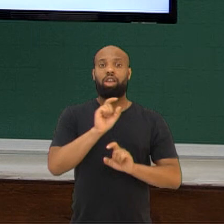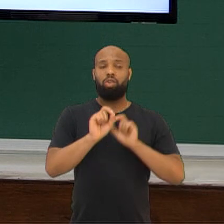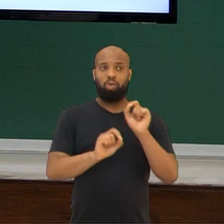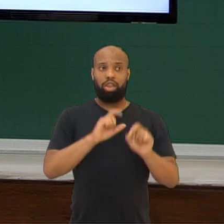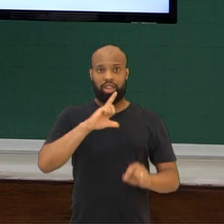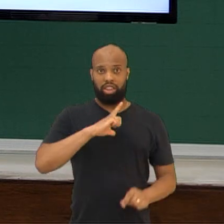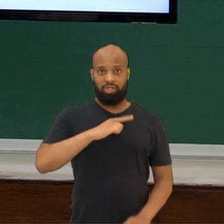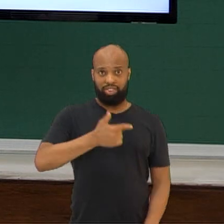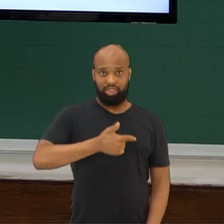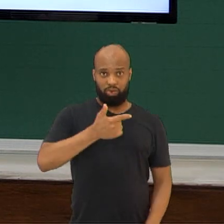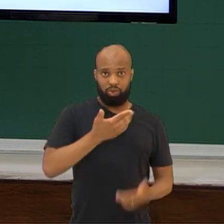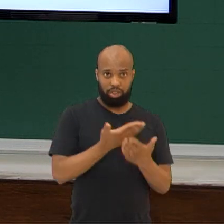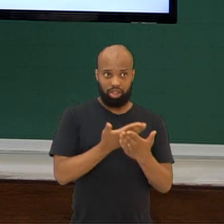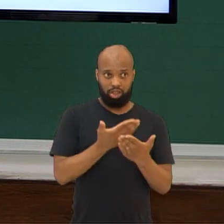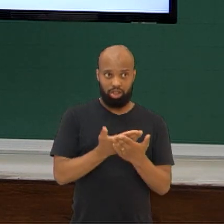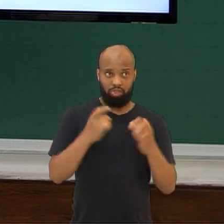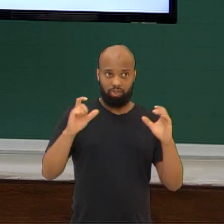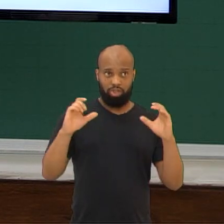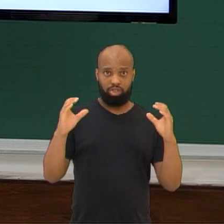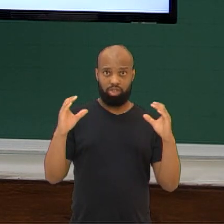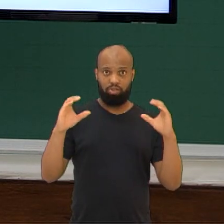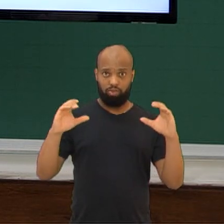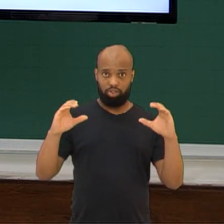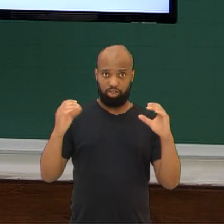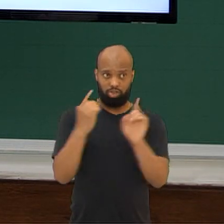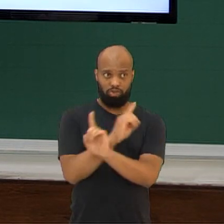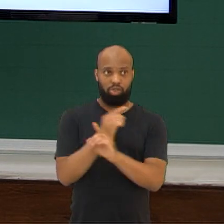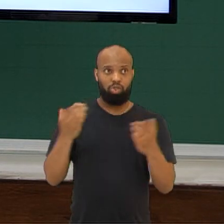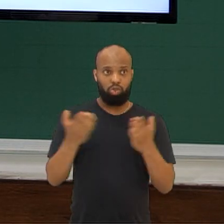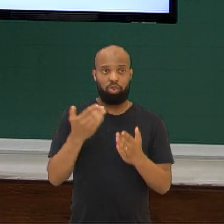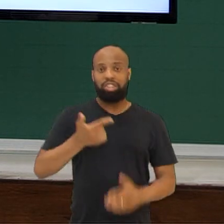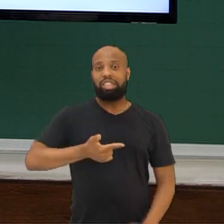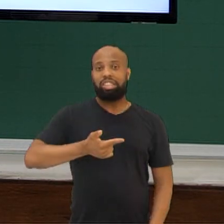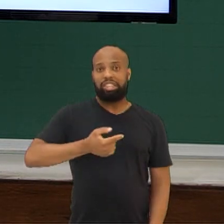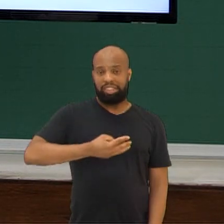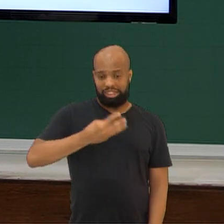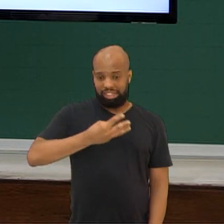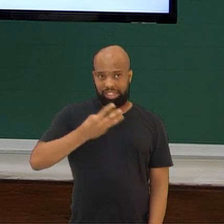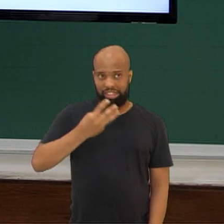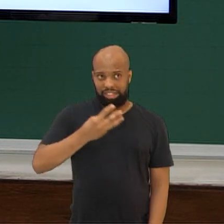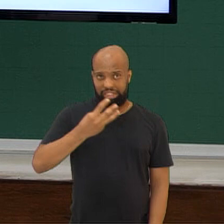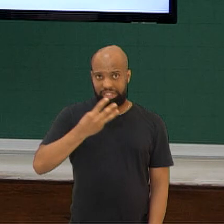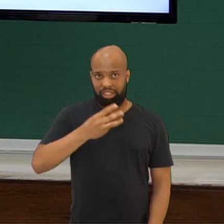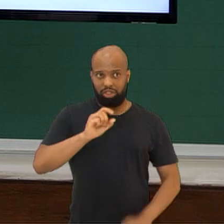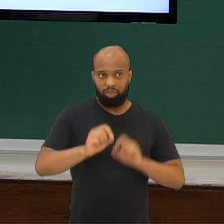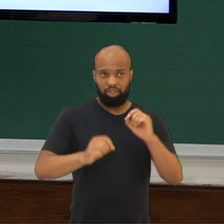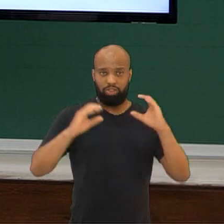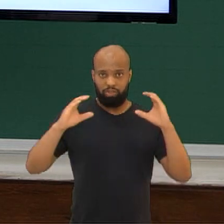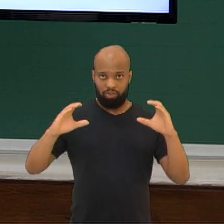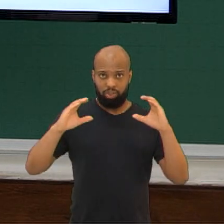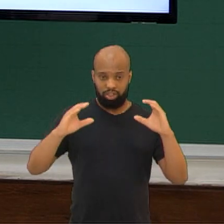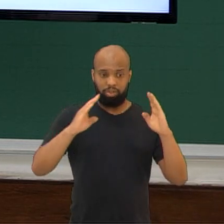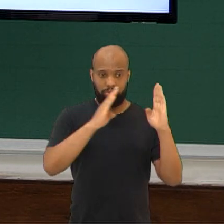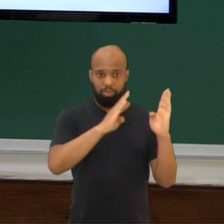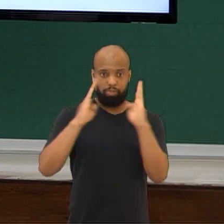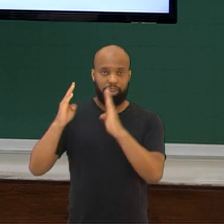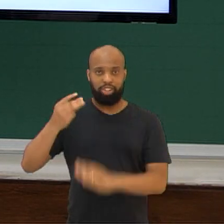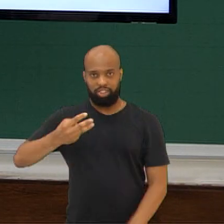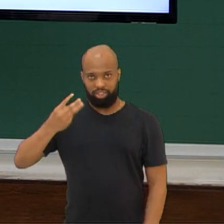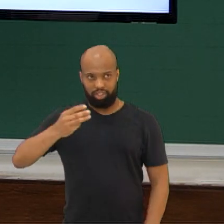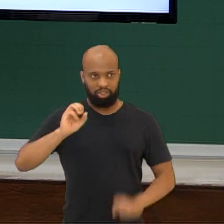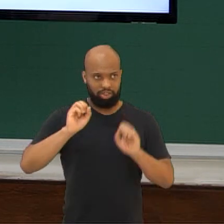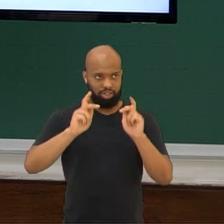de função inversa. E hoje nós iremos para a terceira e última parte, que é a função inversa, parte